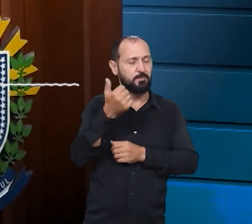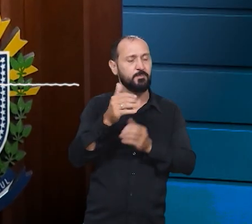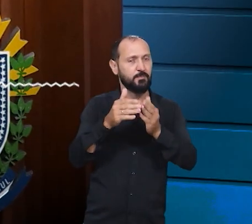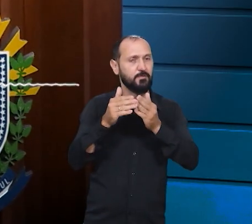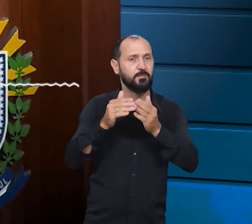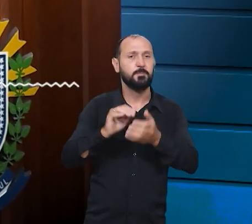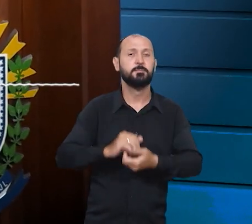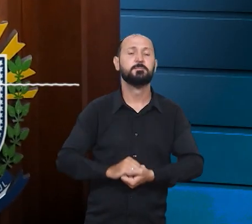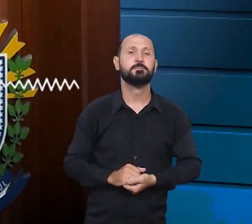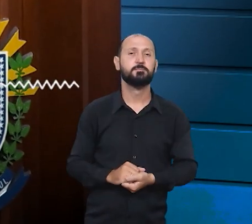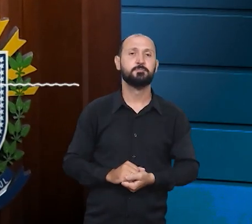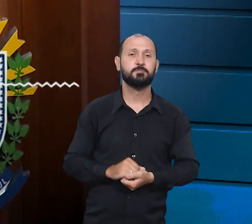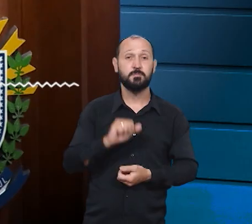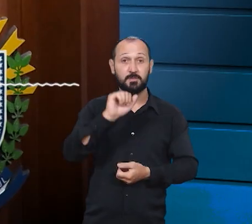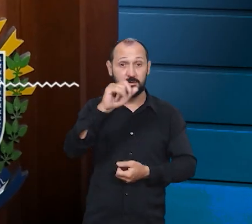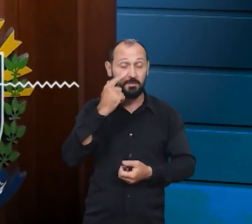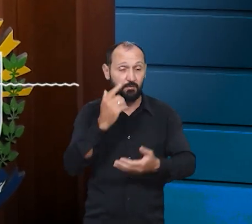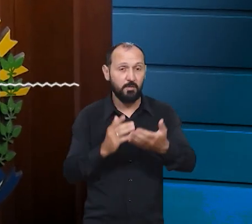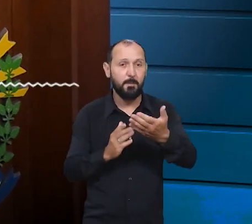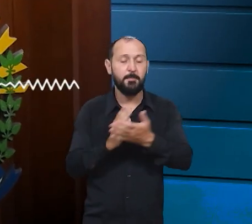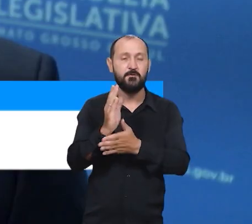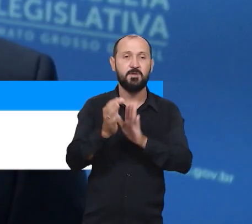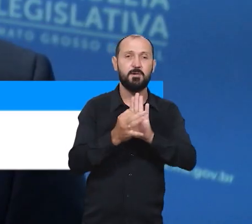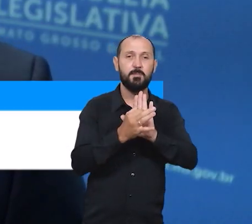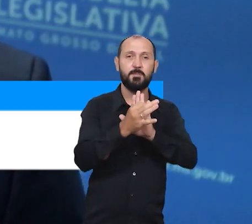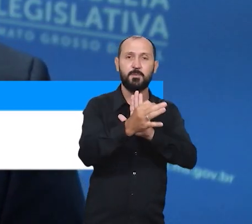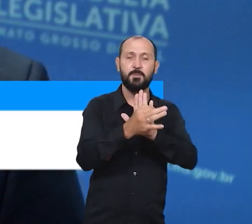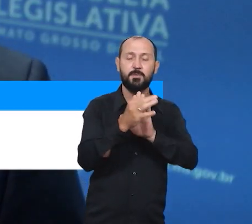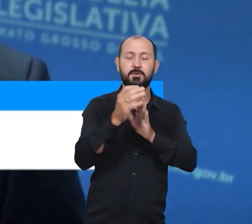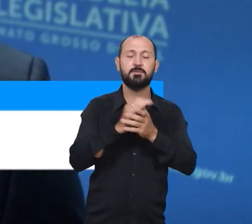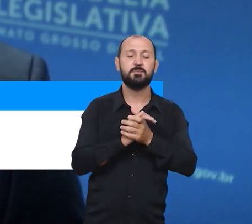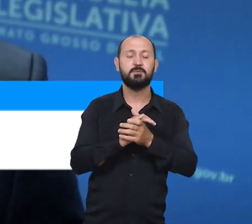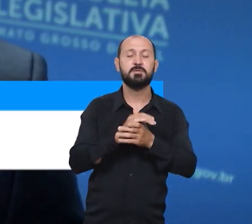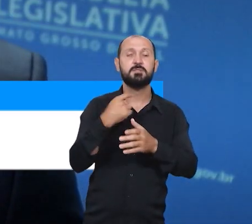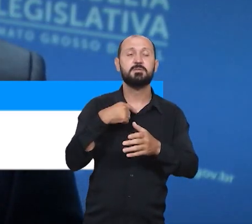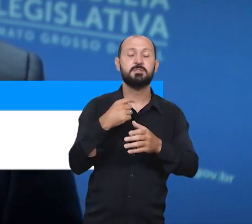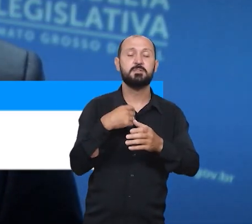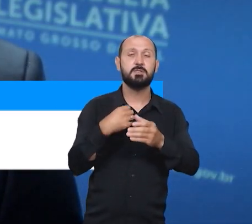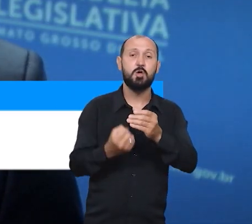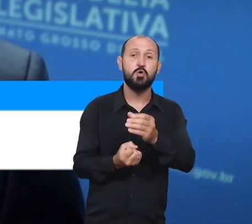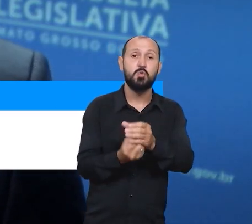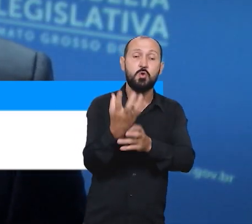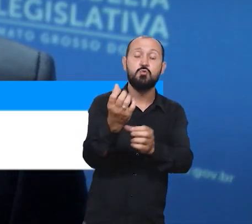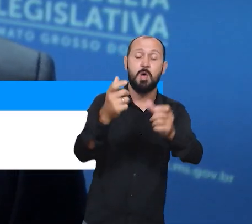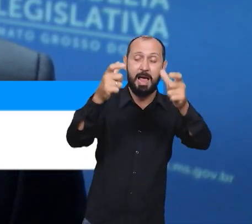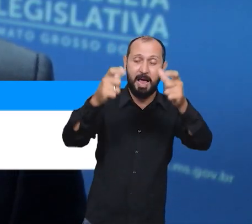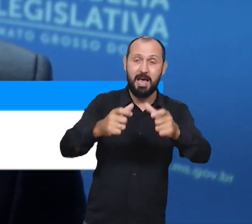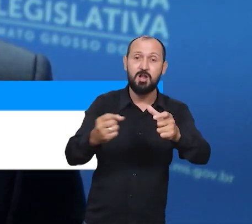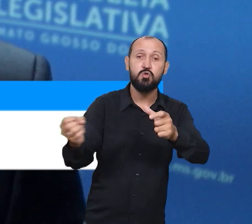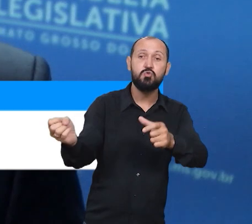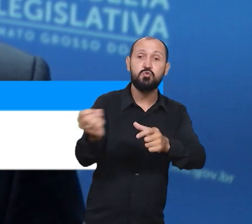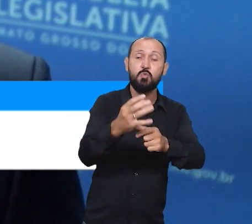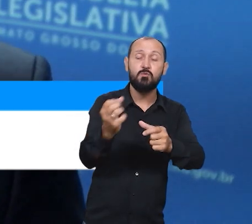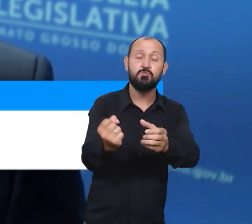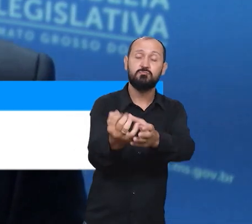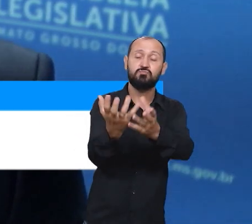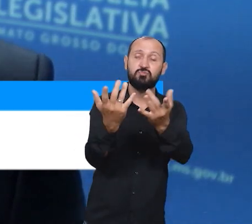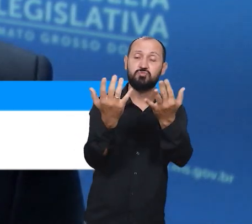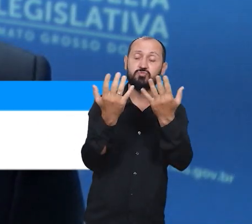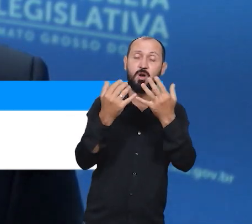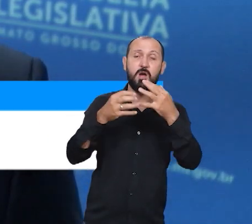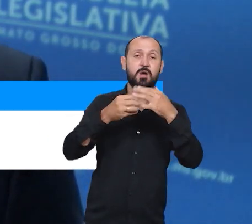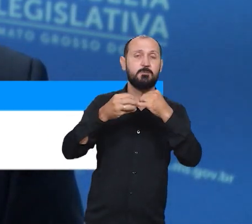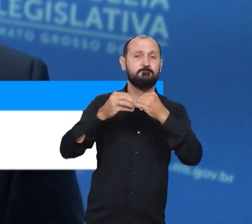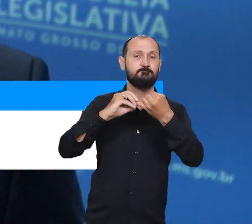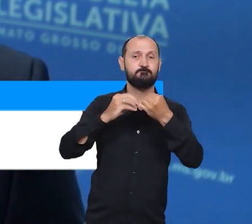Pantanal. Vamos dar uma estudada nisso, por favor. Caso seja aprovada a proposta, ficará proibida a abertura de novas